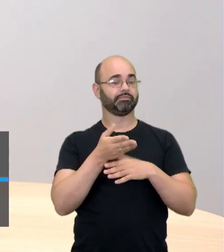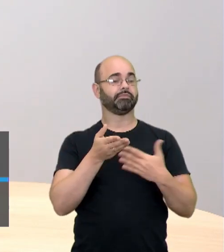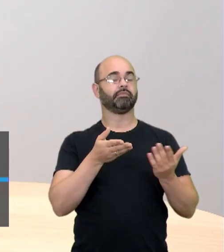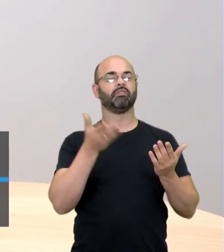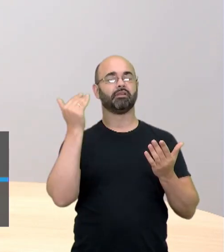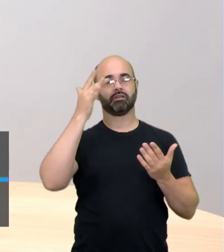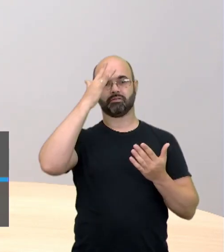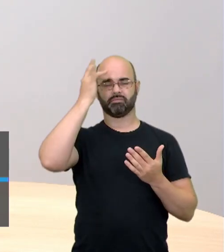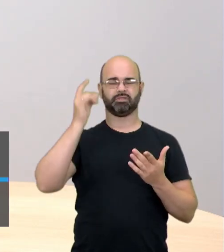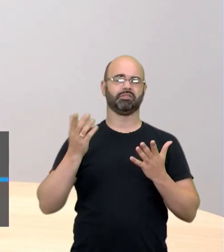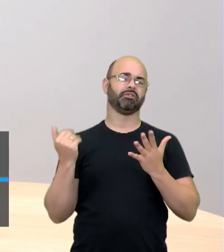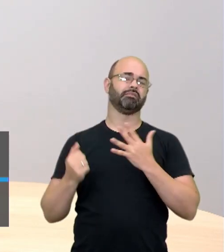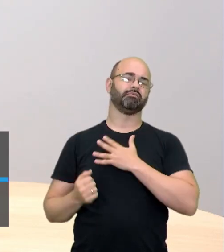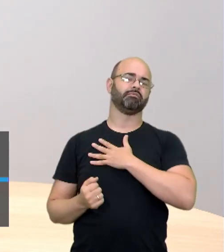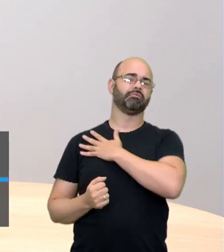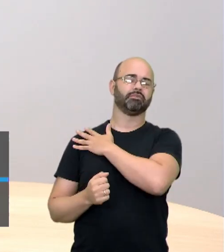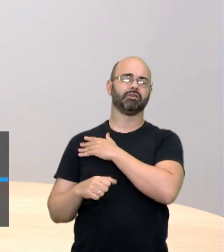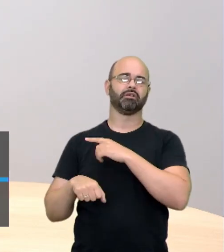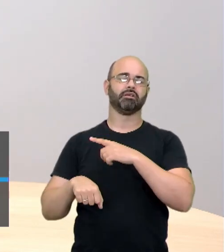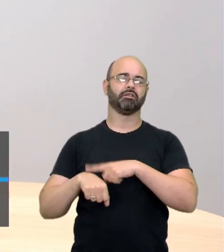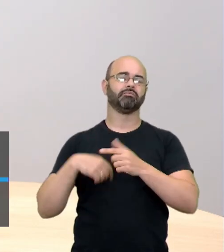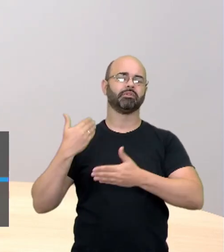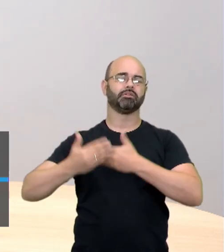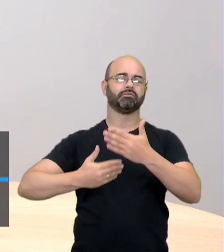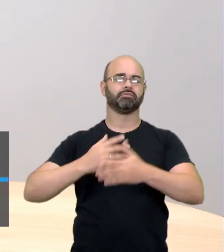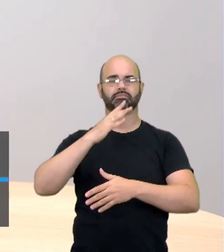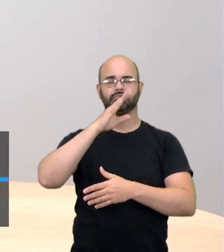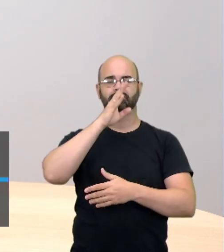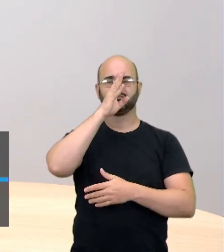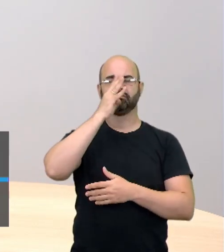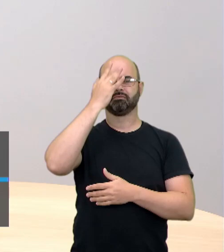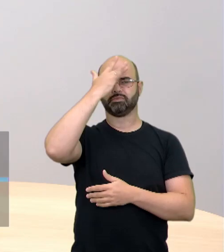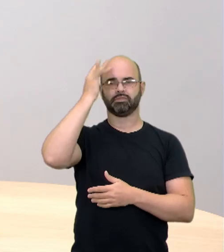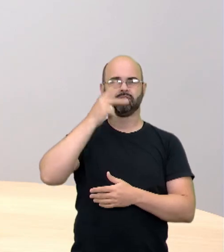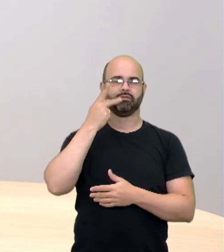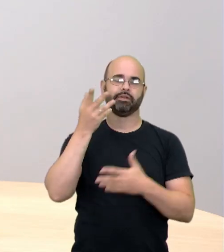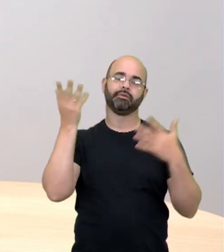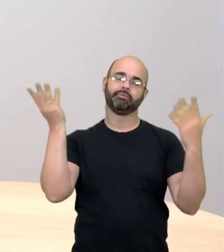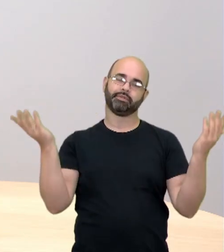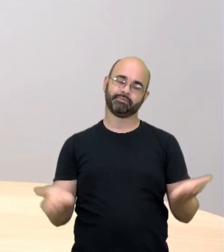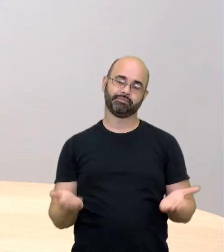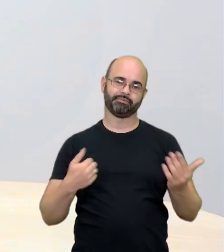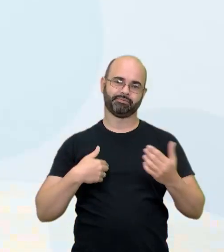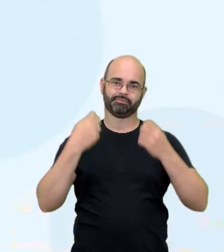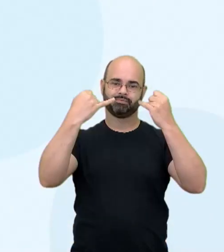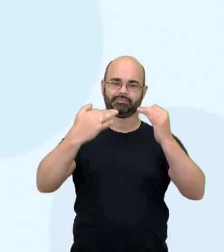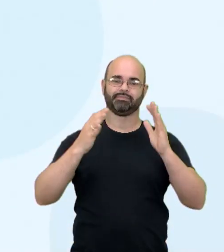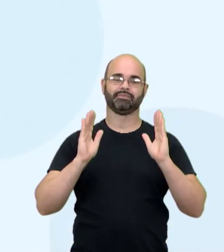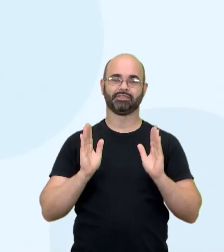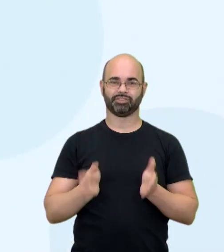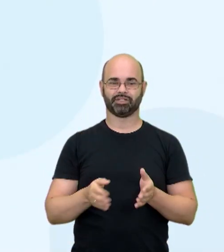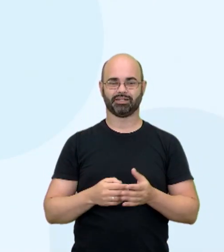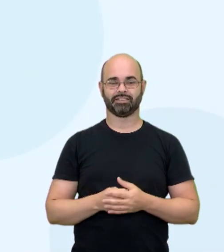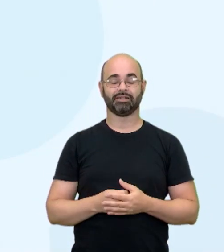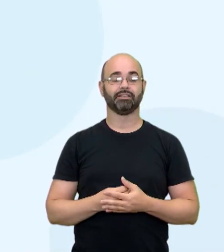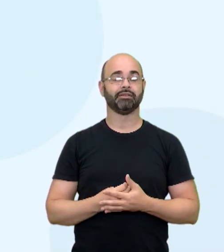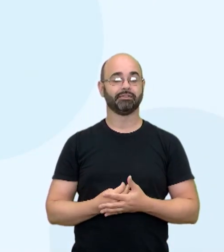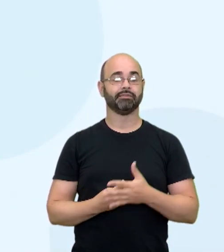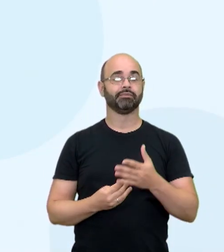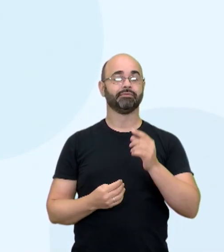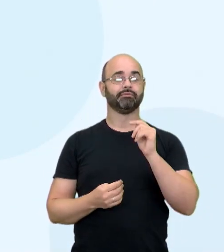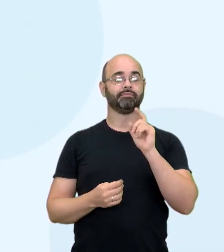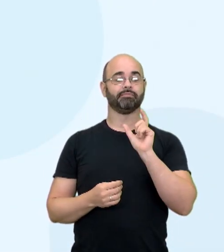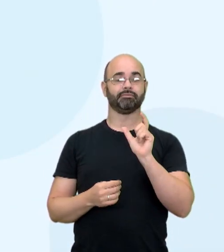se disseminaram ao longo do tempo. Então, como já cantei a bola para vocês, a alquimia era essa